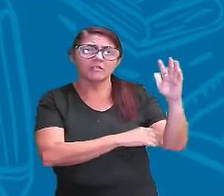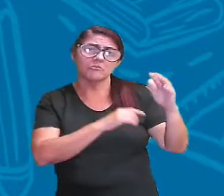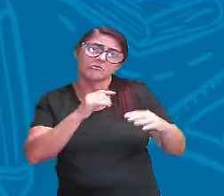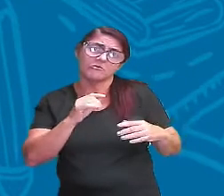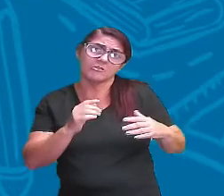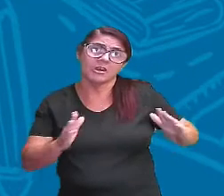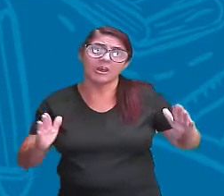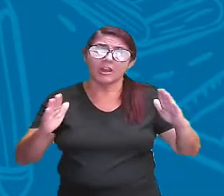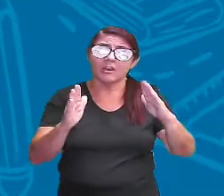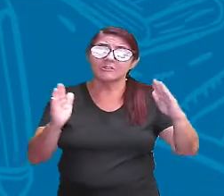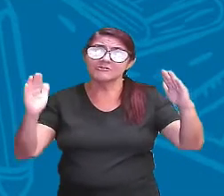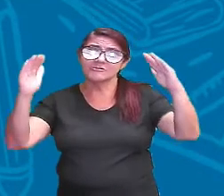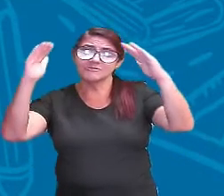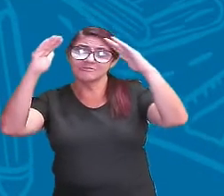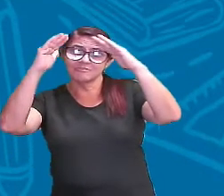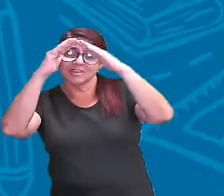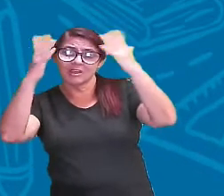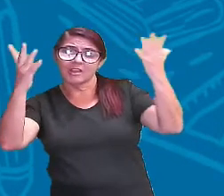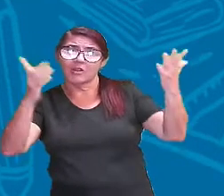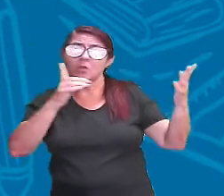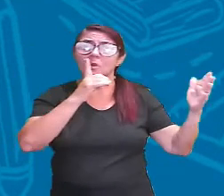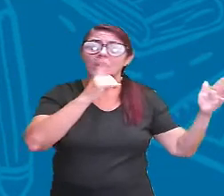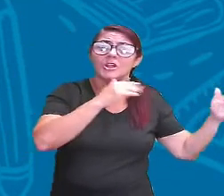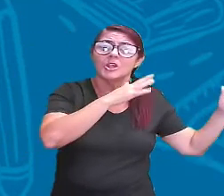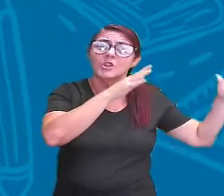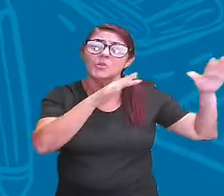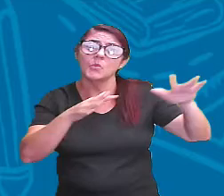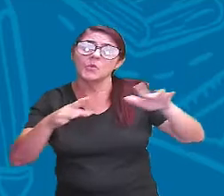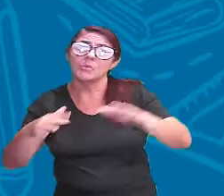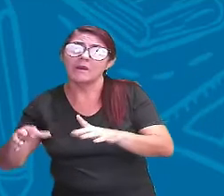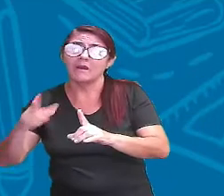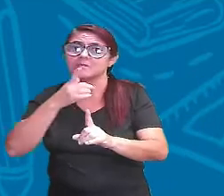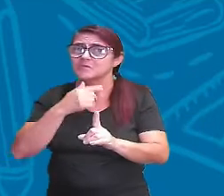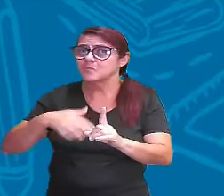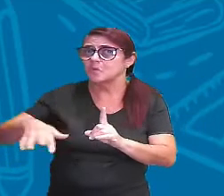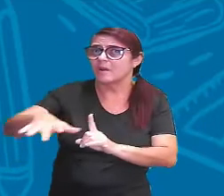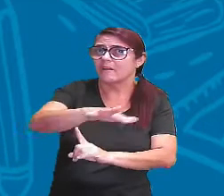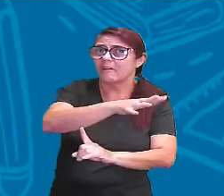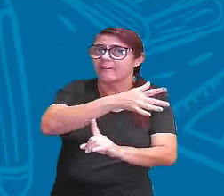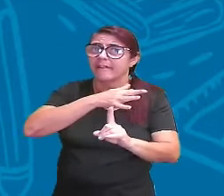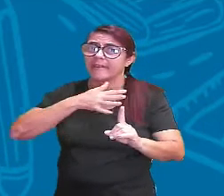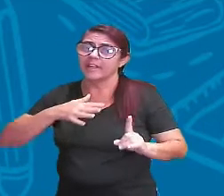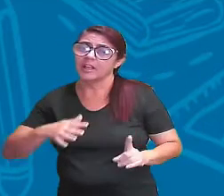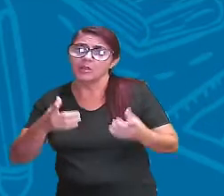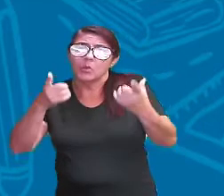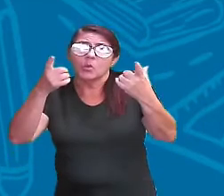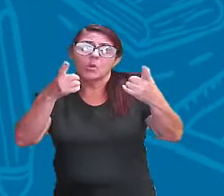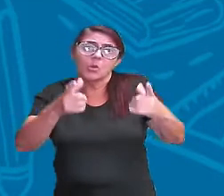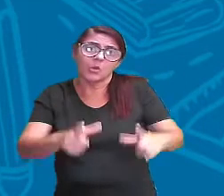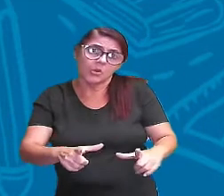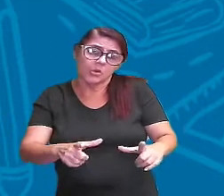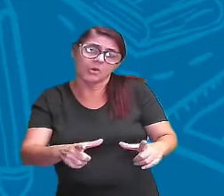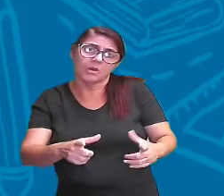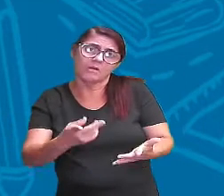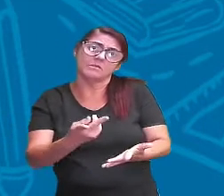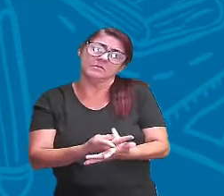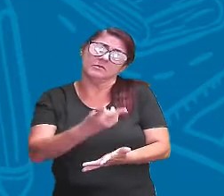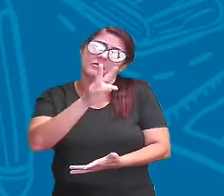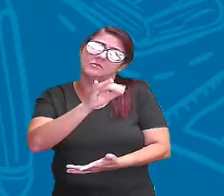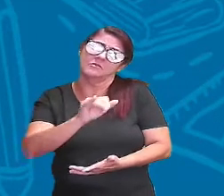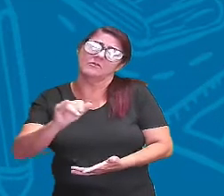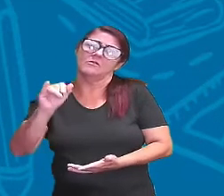castelo, é no mar, é numa ilha. Então, é o local onde vai